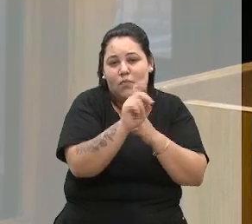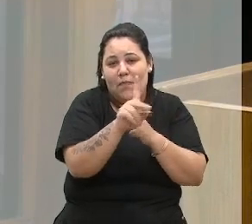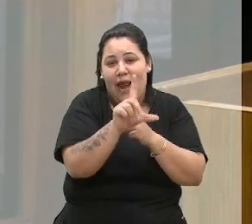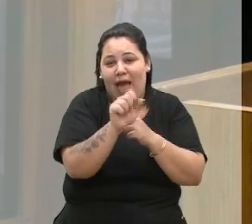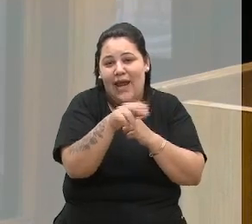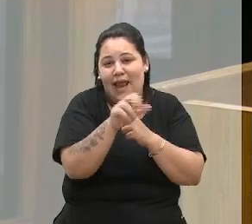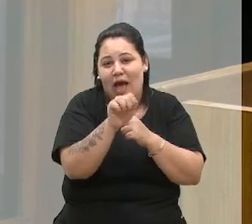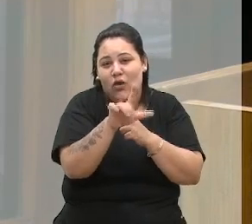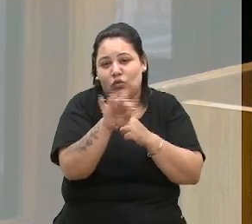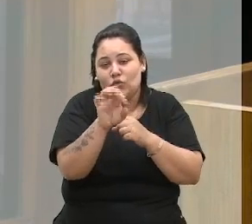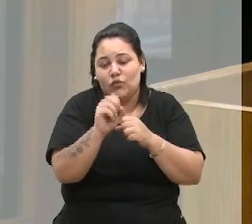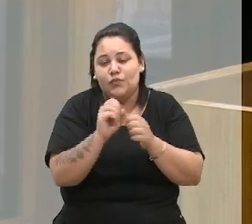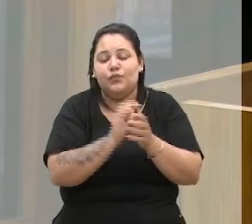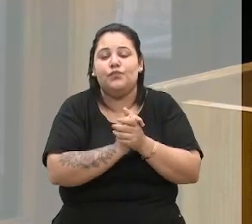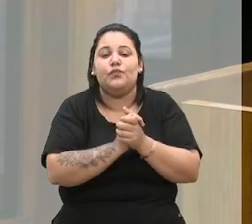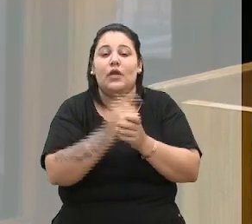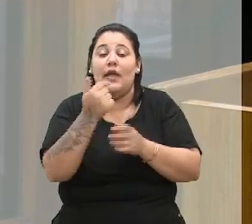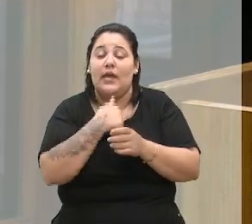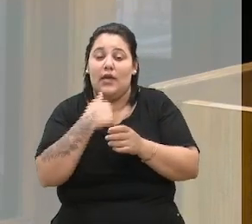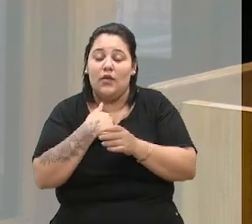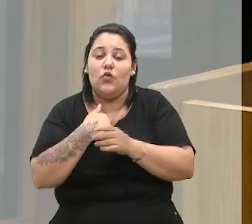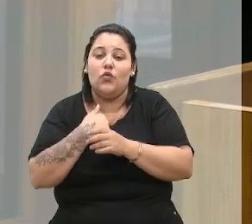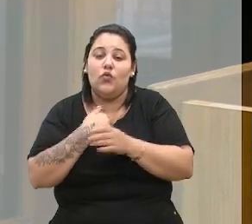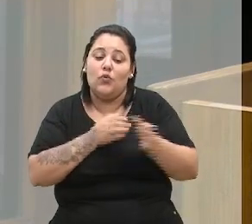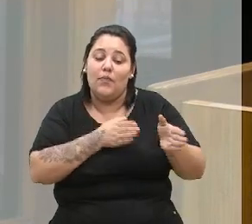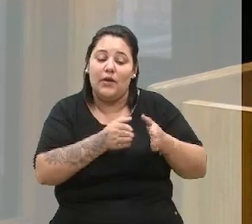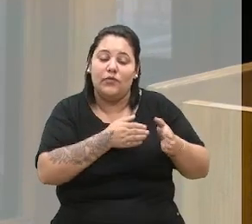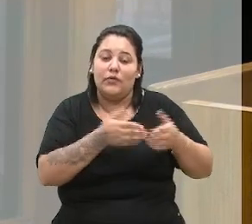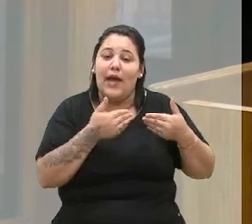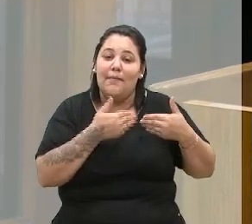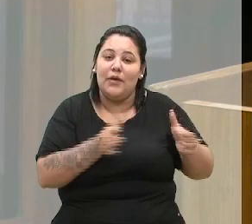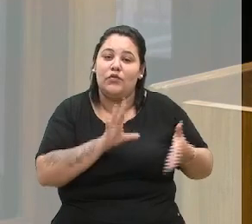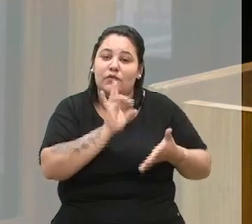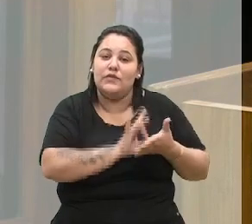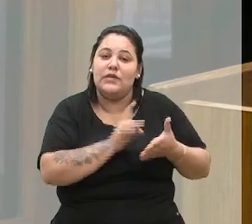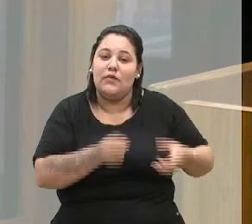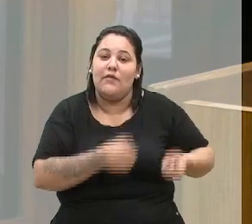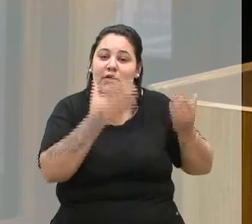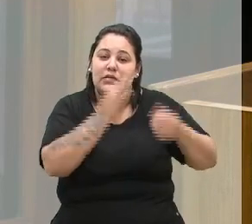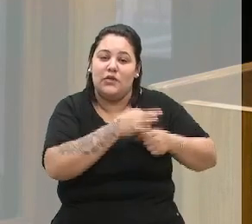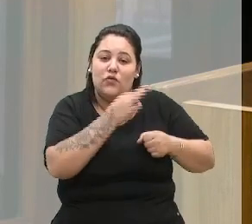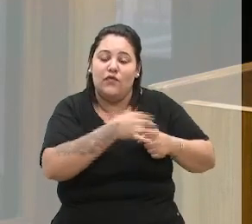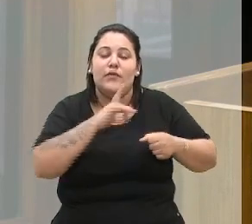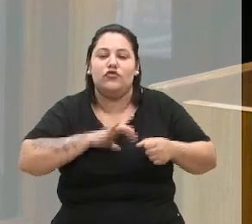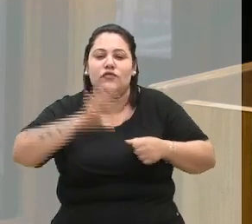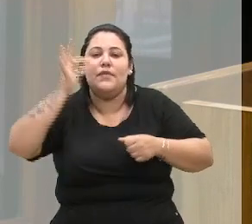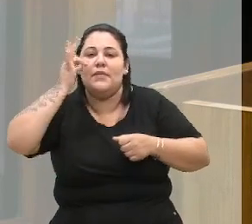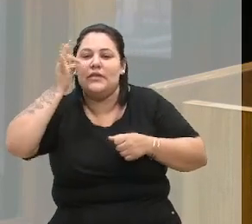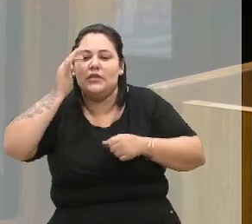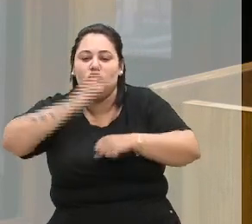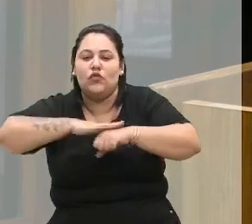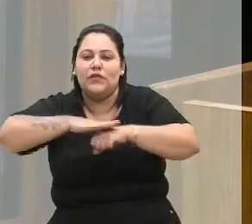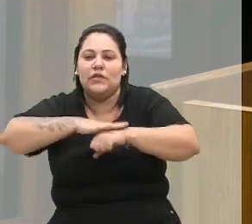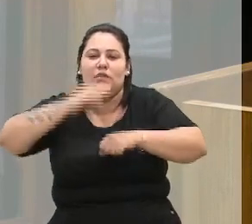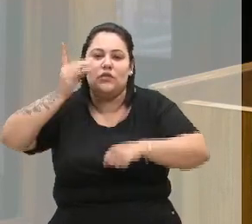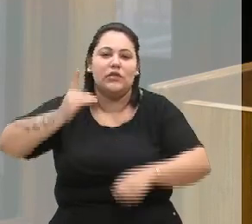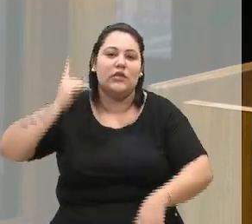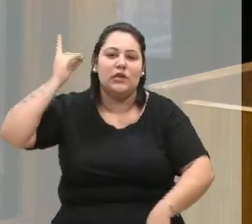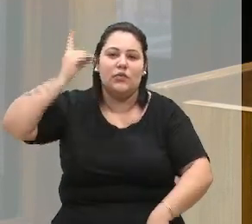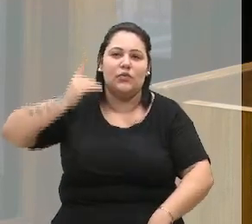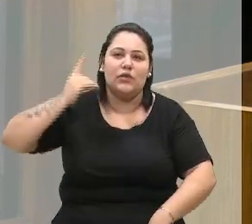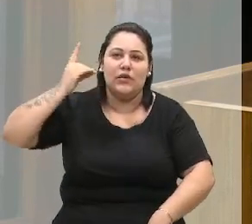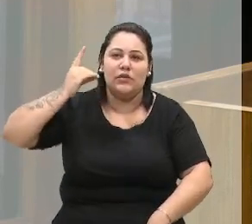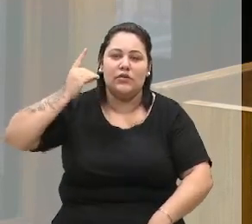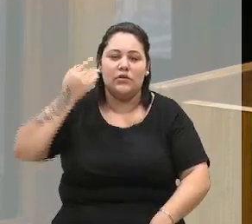da Uva, estive lá na Festa da Uva, conversei ali com o deputado, melhor